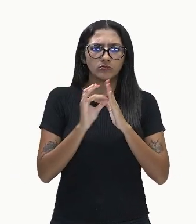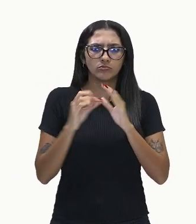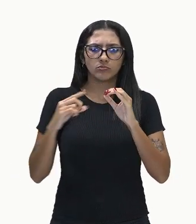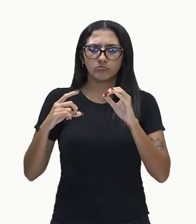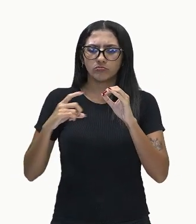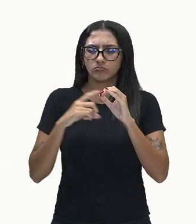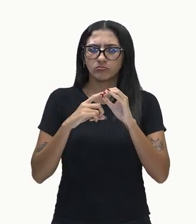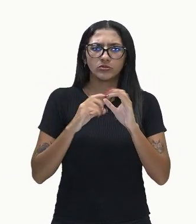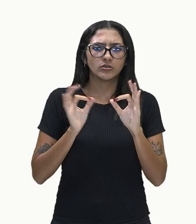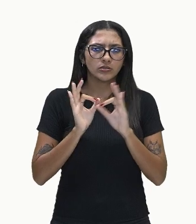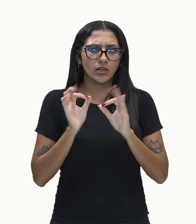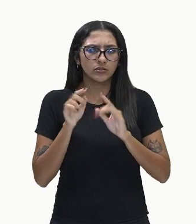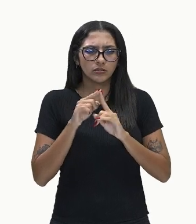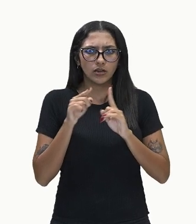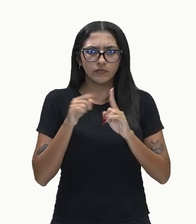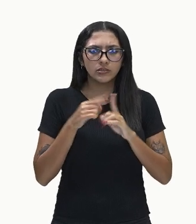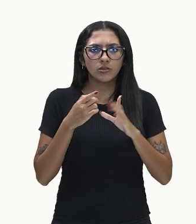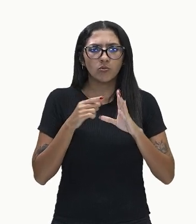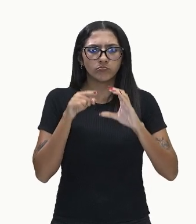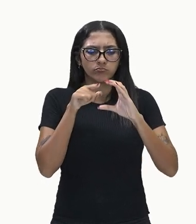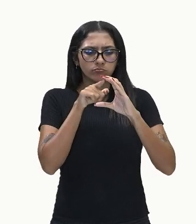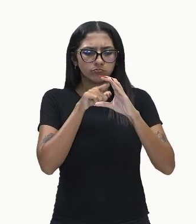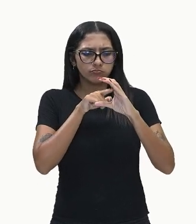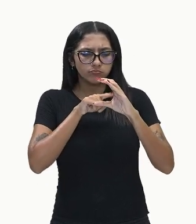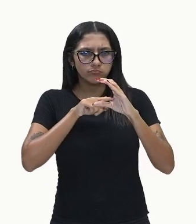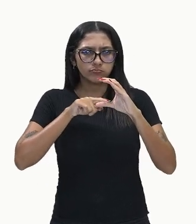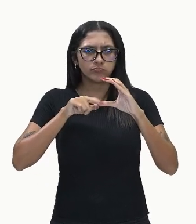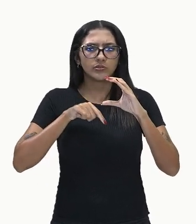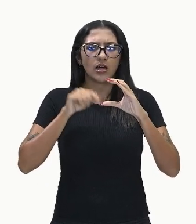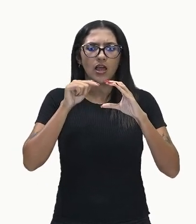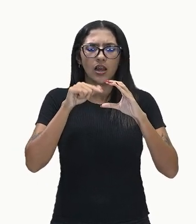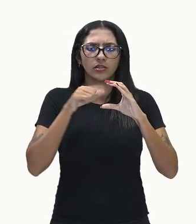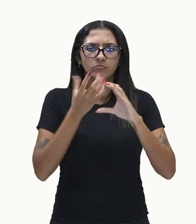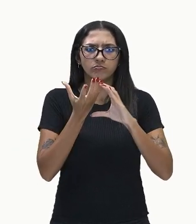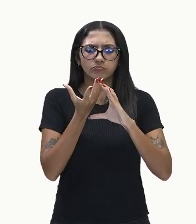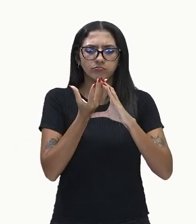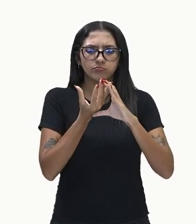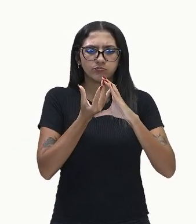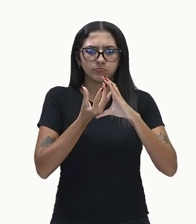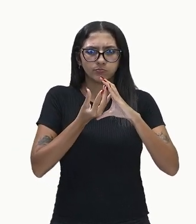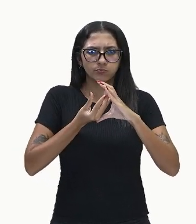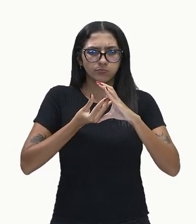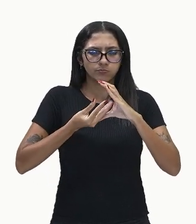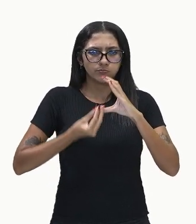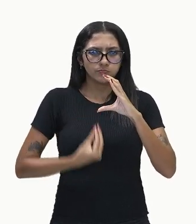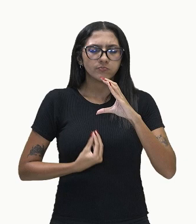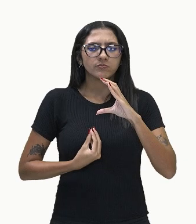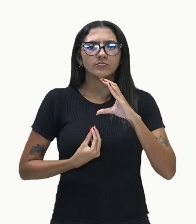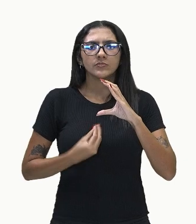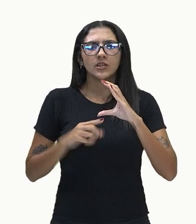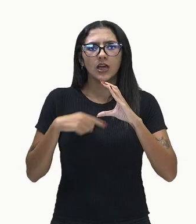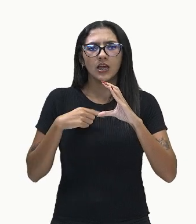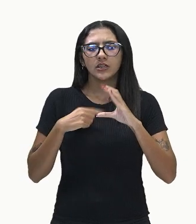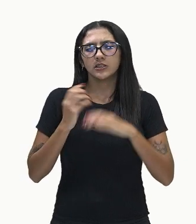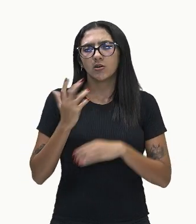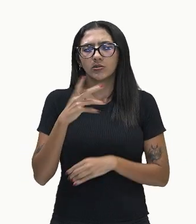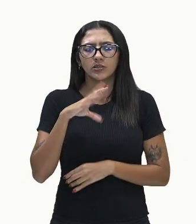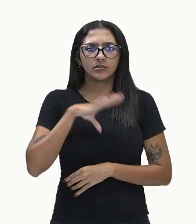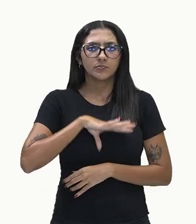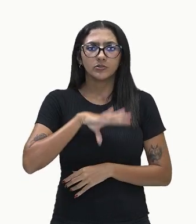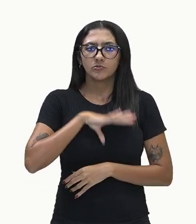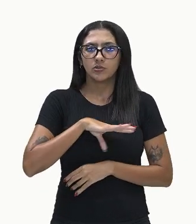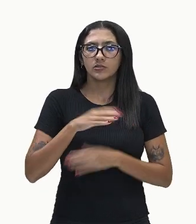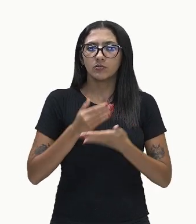óvulo. O que vai acontecer? Vai haver a descamação e, com isso, a